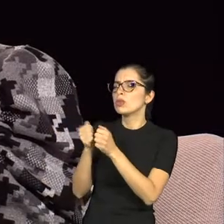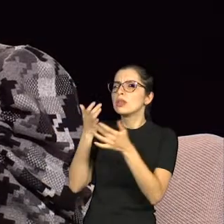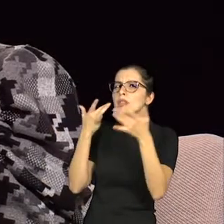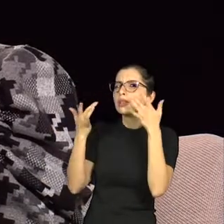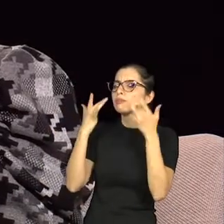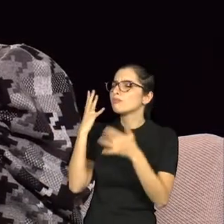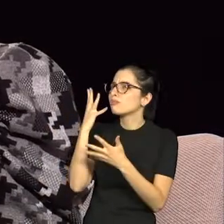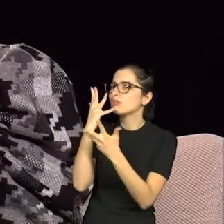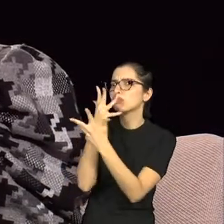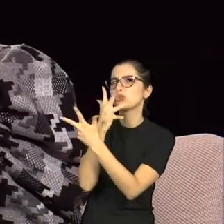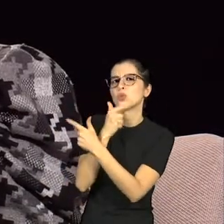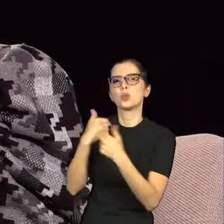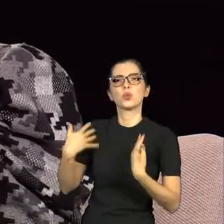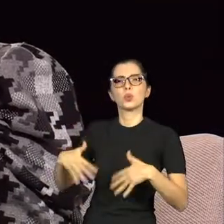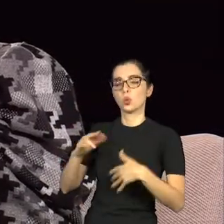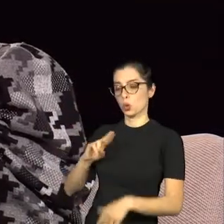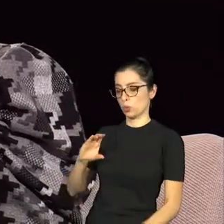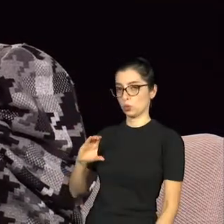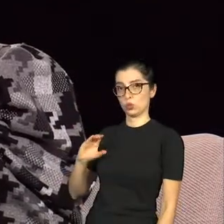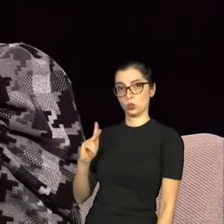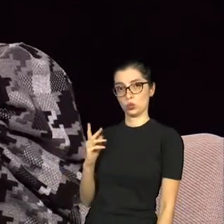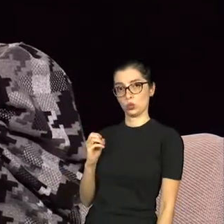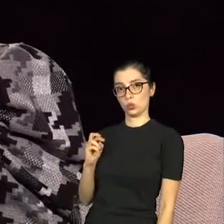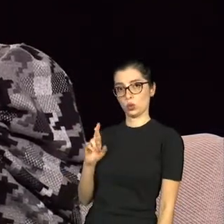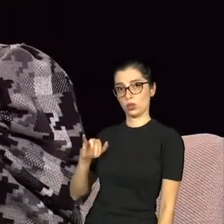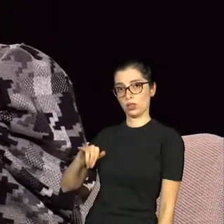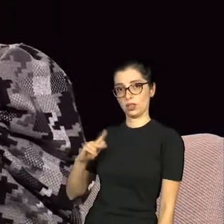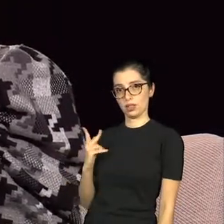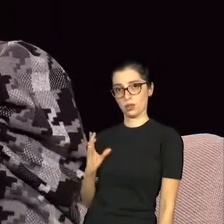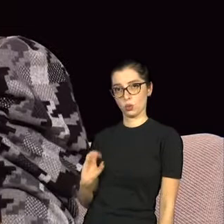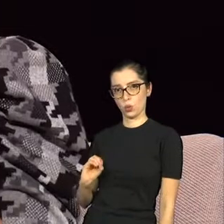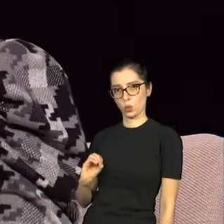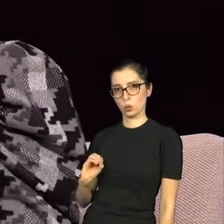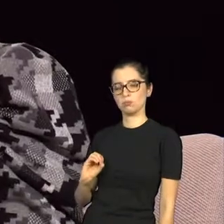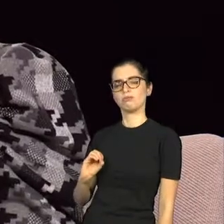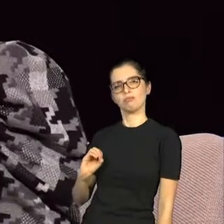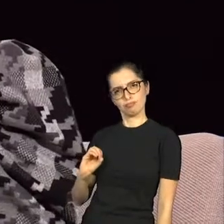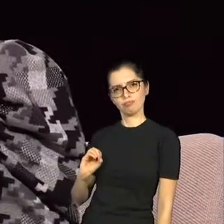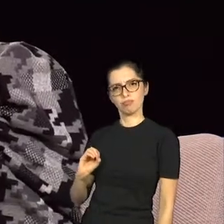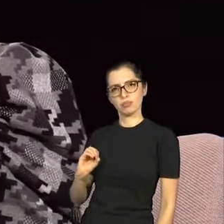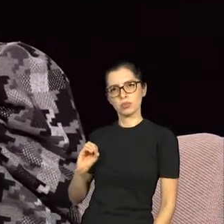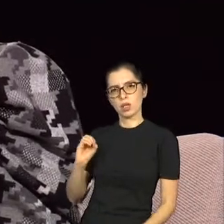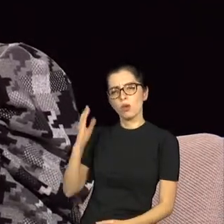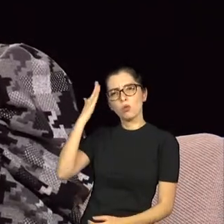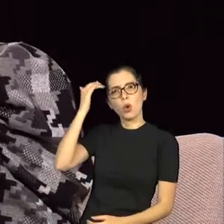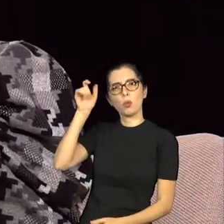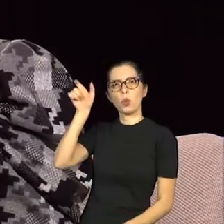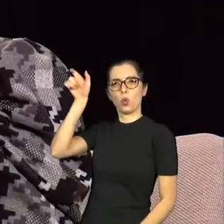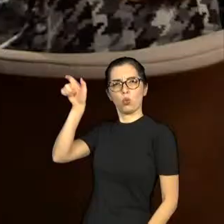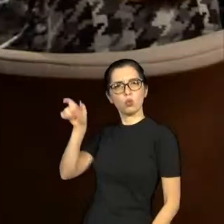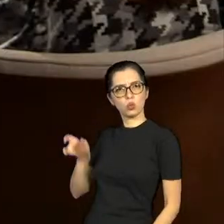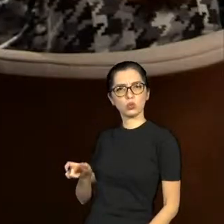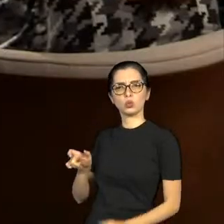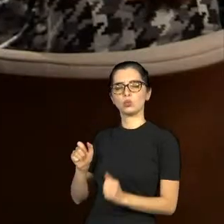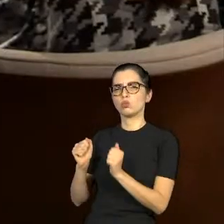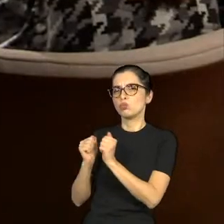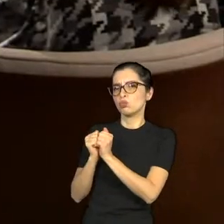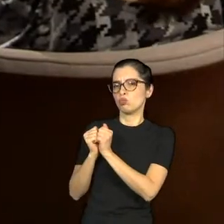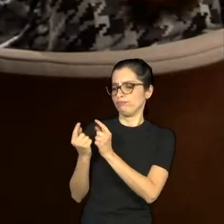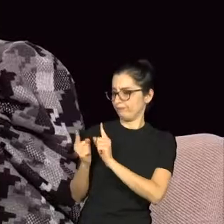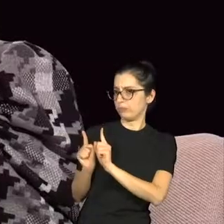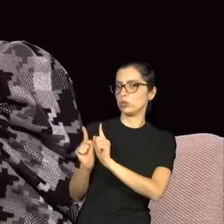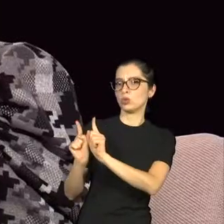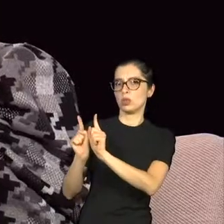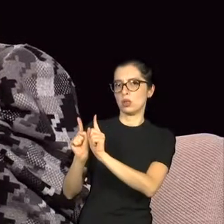tocante, Chorinho. Olha, com a direção do Fauzi, do grande Fauzi Arap. Fauzi, meu grande mestre.